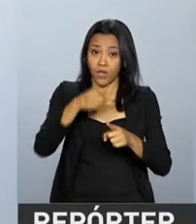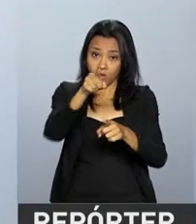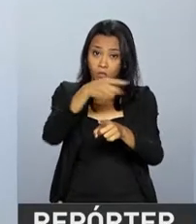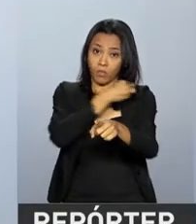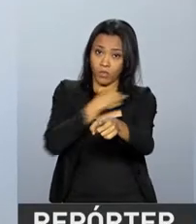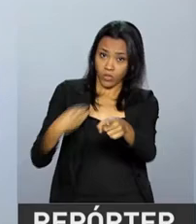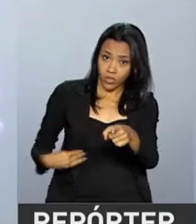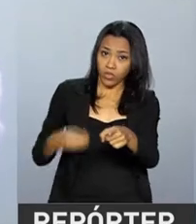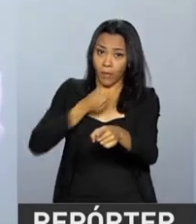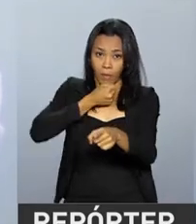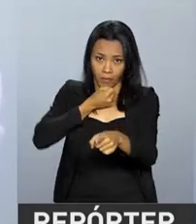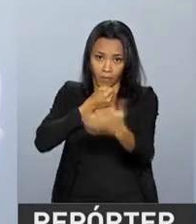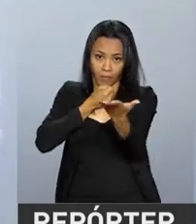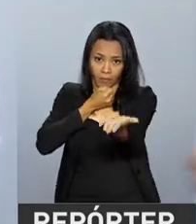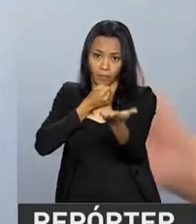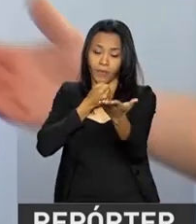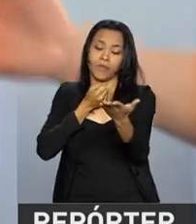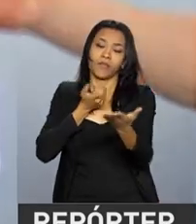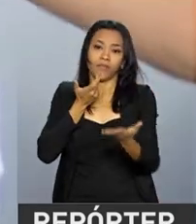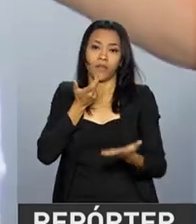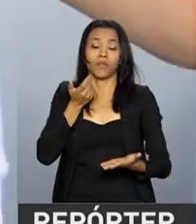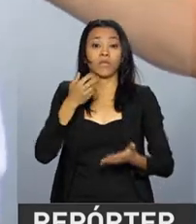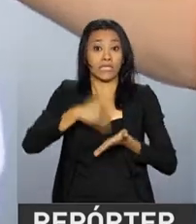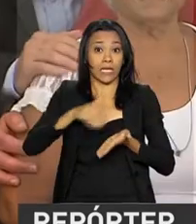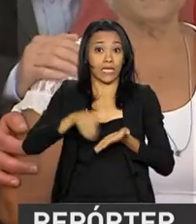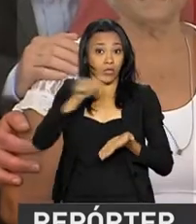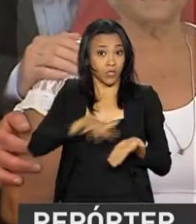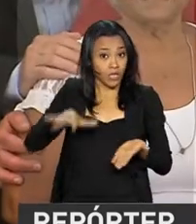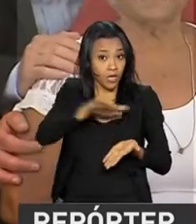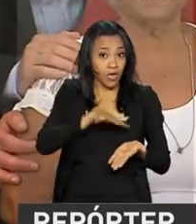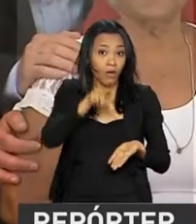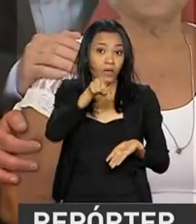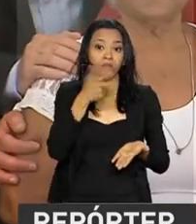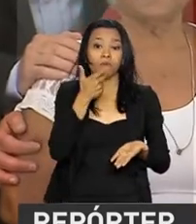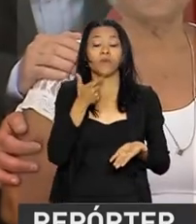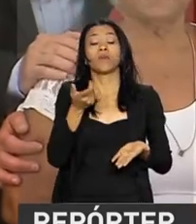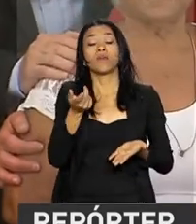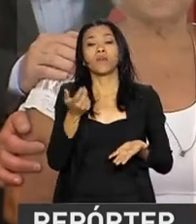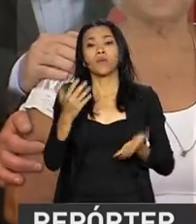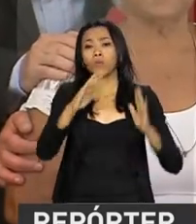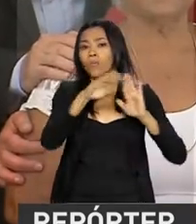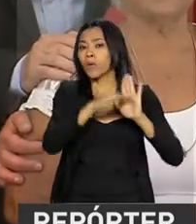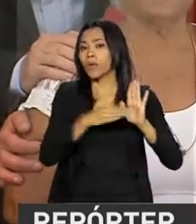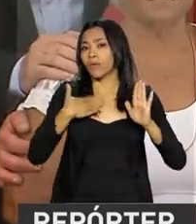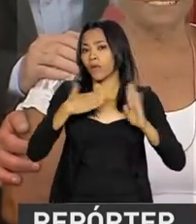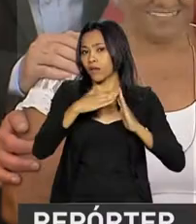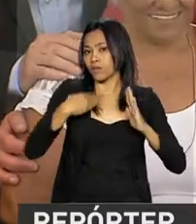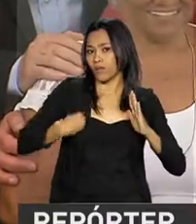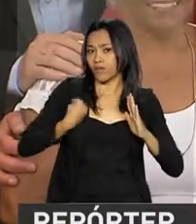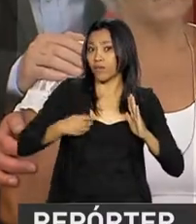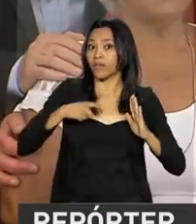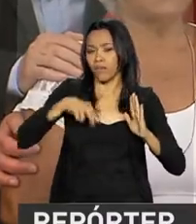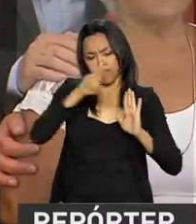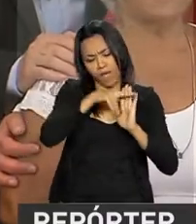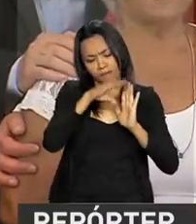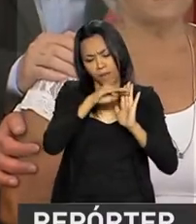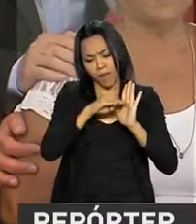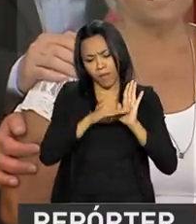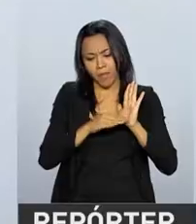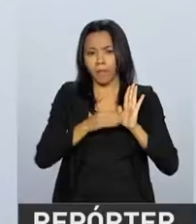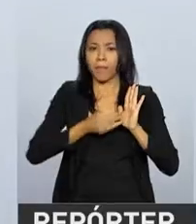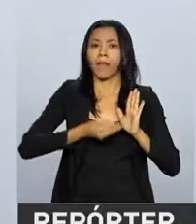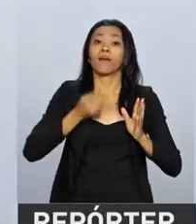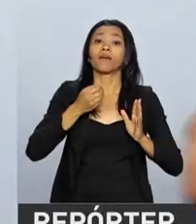da secretaria-geral da presidência da república moreira franco o minha casa minha vida tem um extenso cronograma de entregas pela